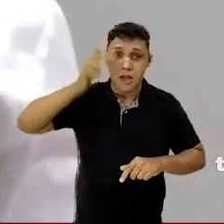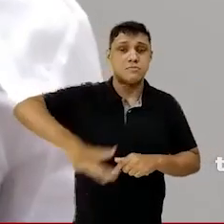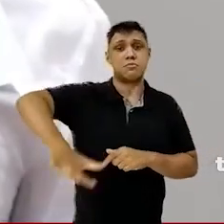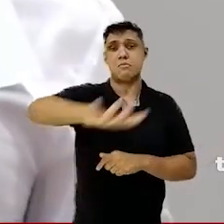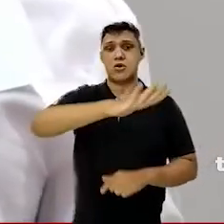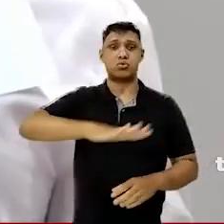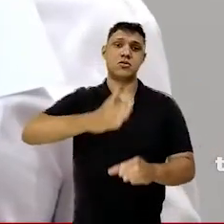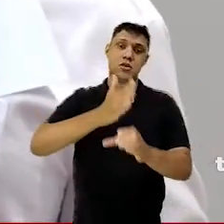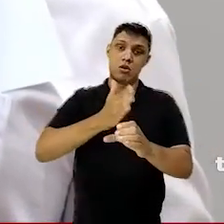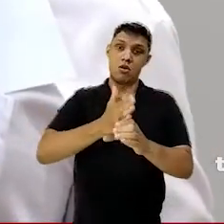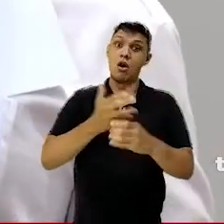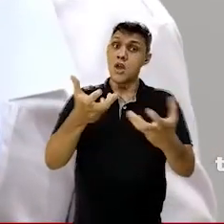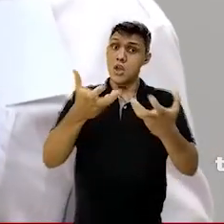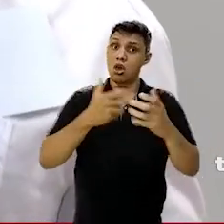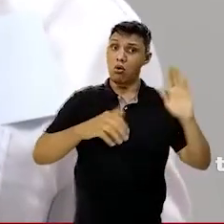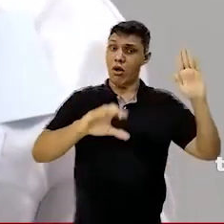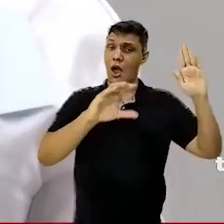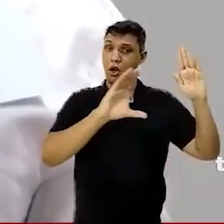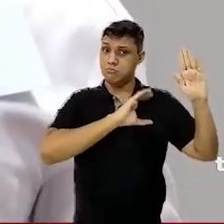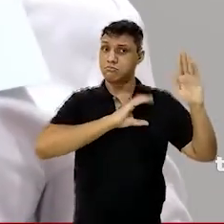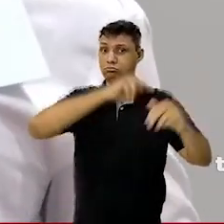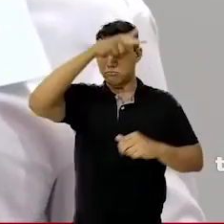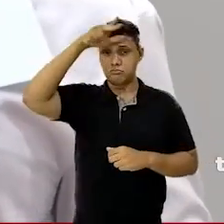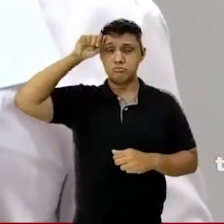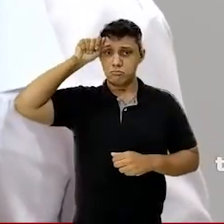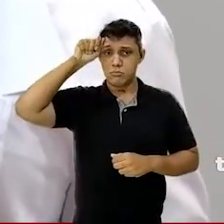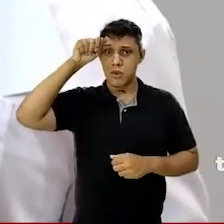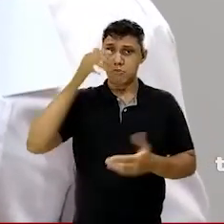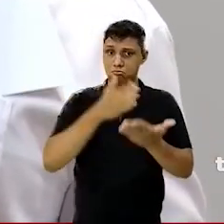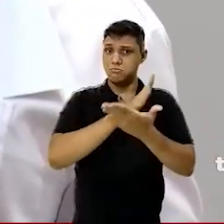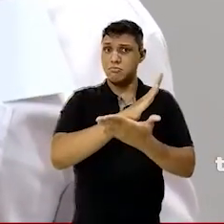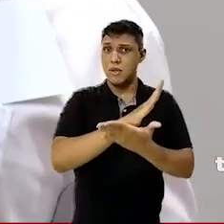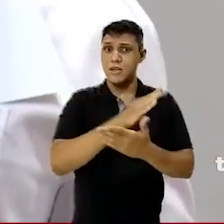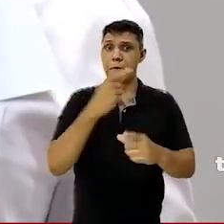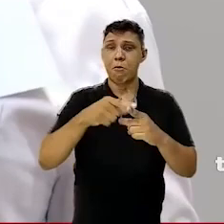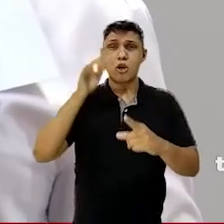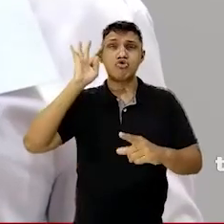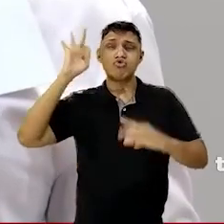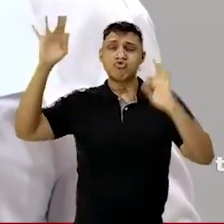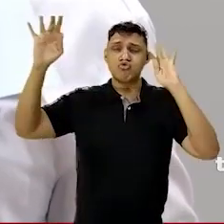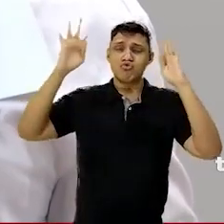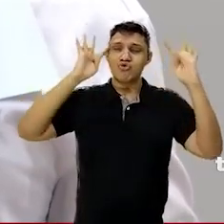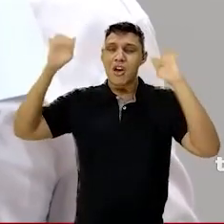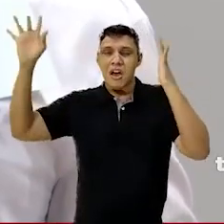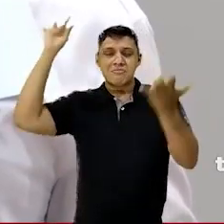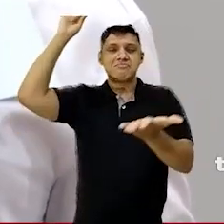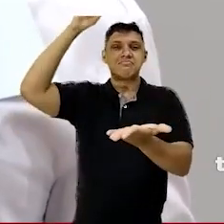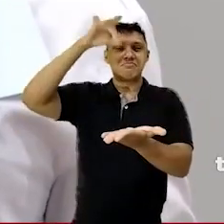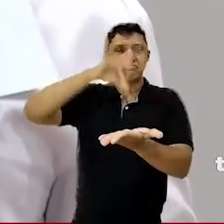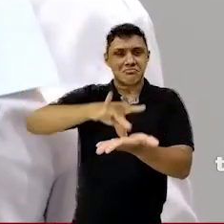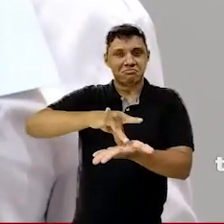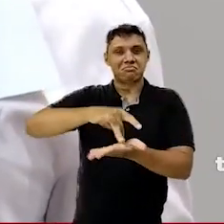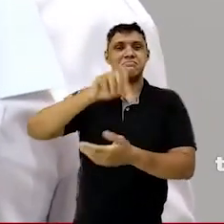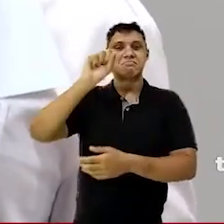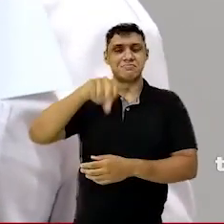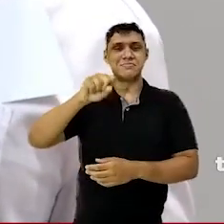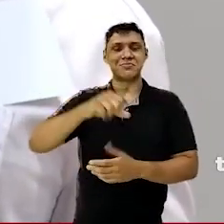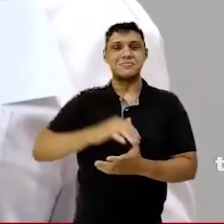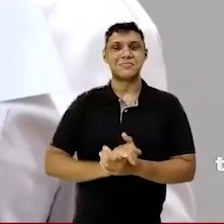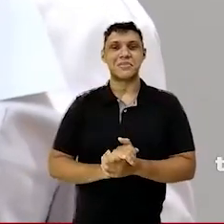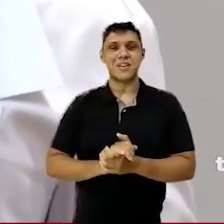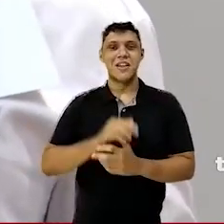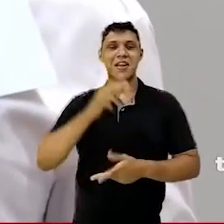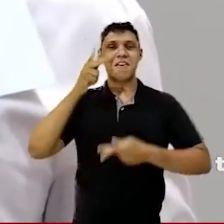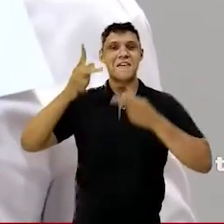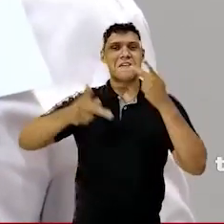eu quero ser prefeito para todos esses sonhos de Caicó, a gente realmente coloque em realidade. Falando das